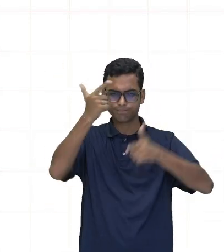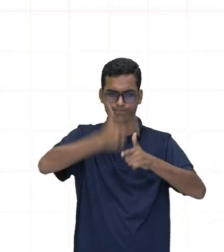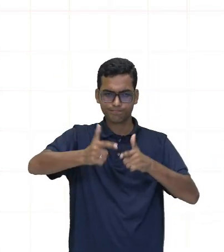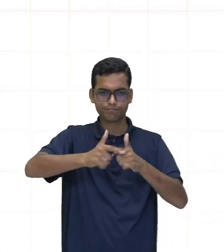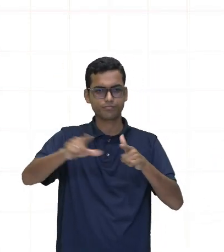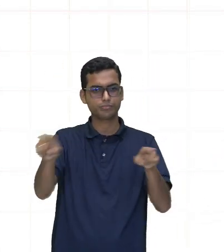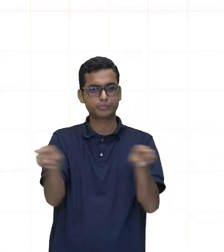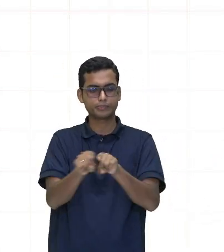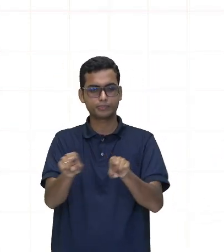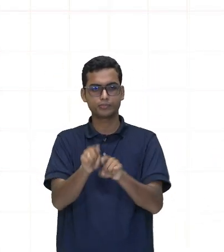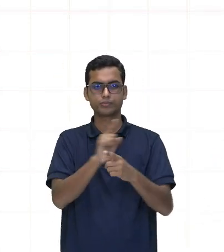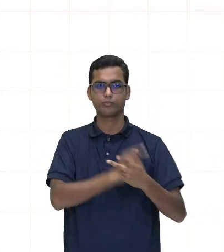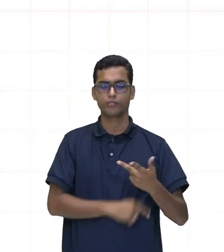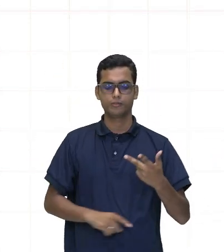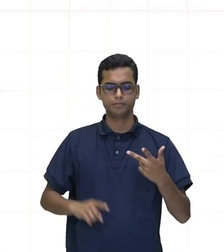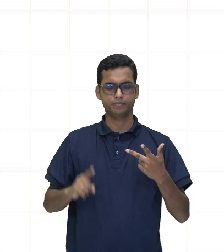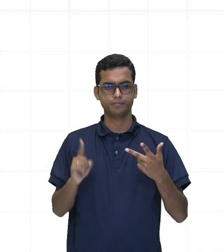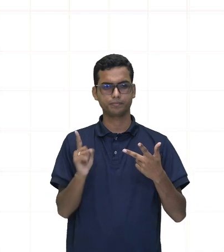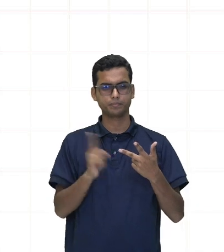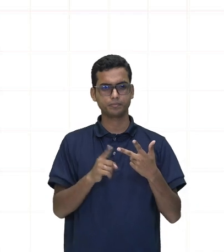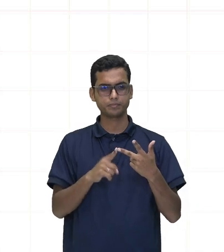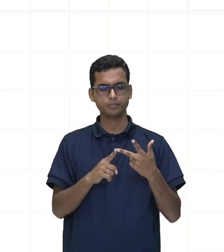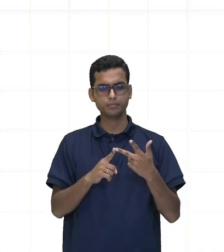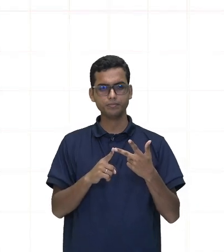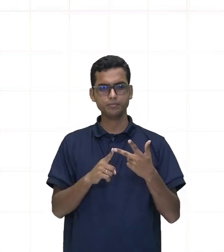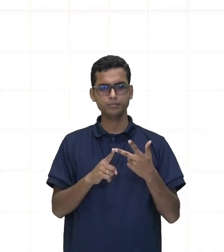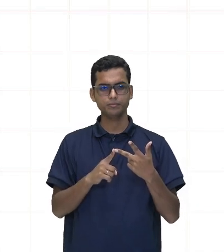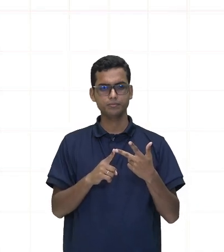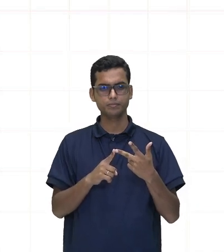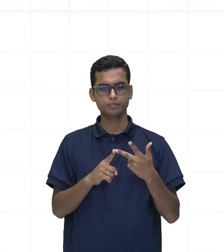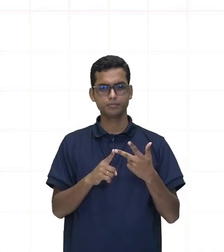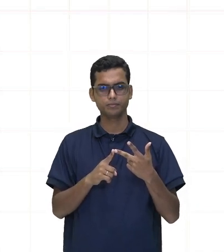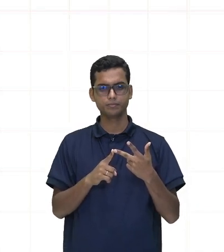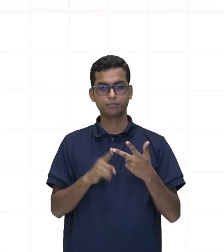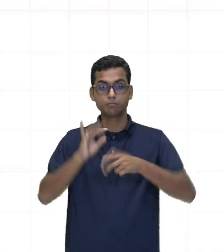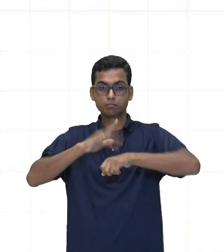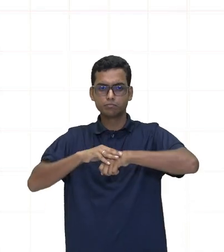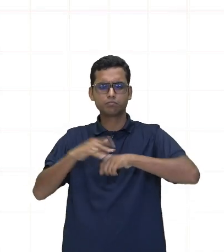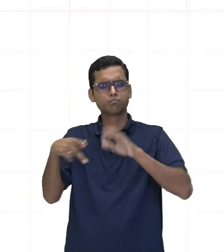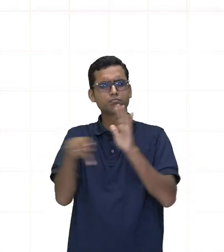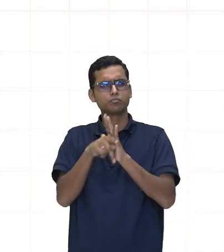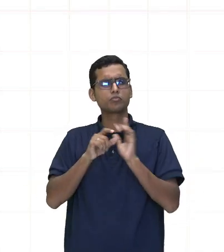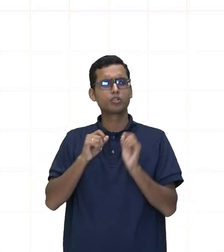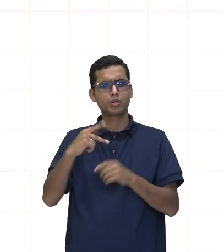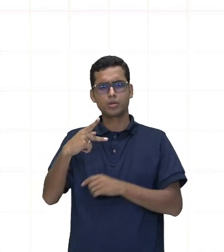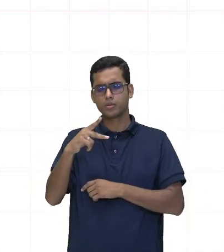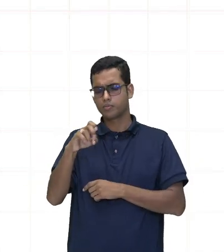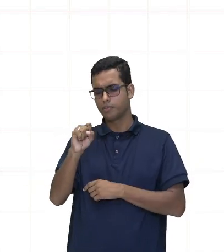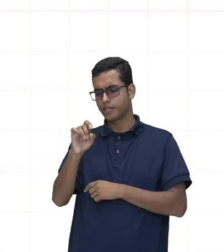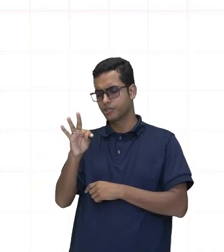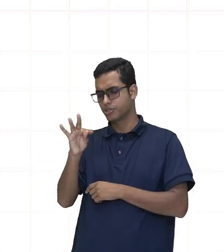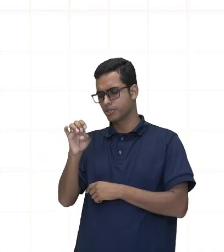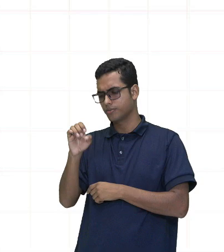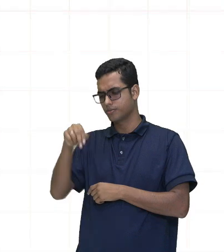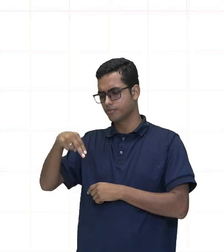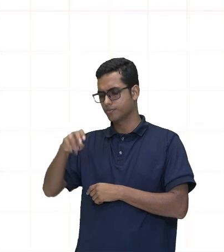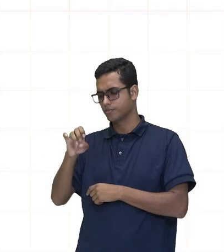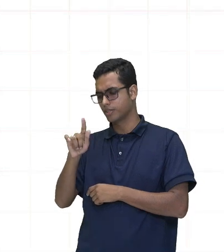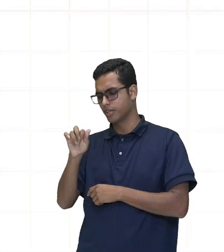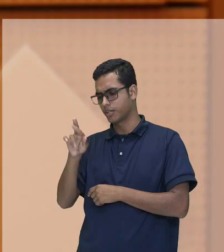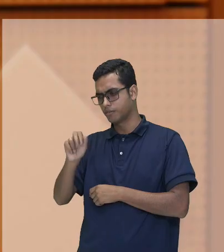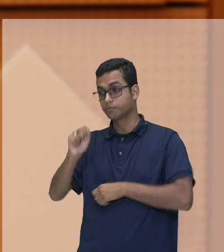mais começar a fazer essas trocas, permuta de mercadoria para mercadoria, e sim por moedas. Então, a gente